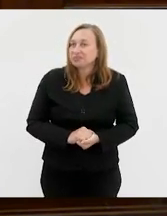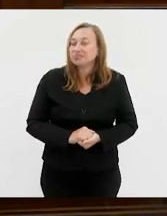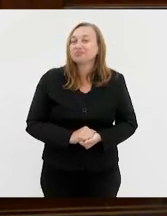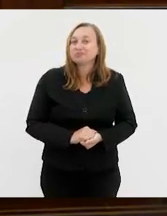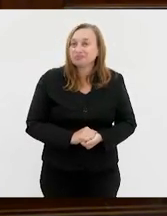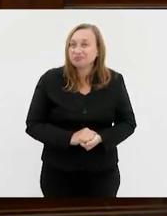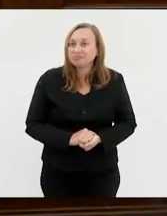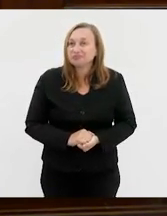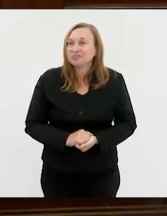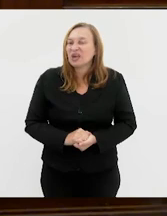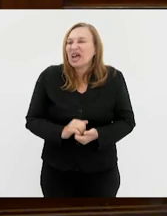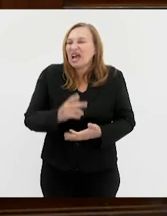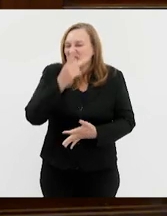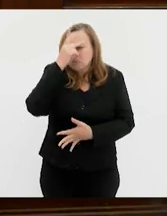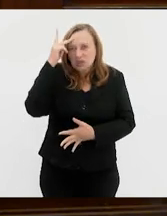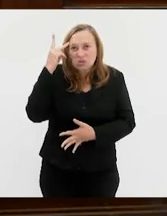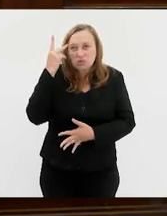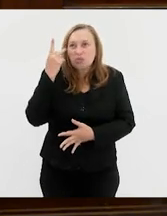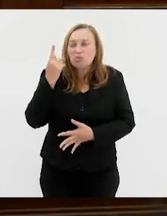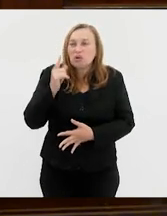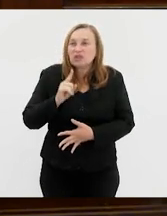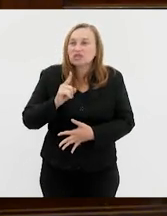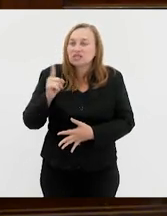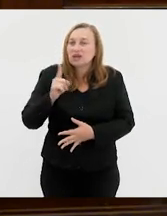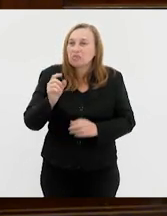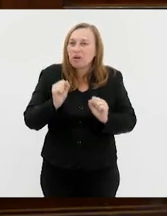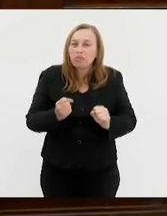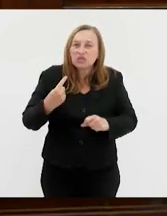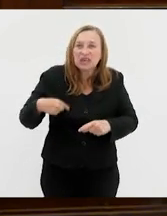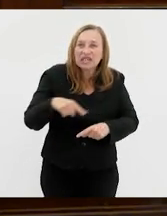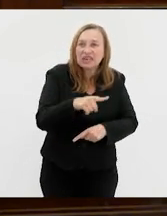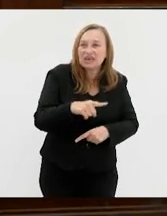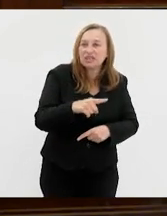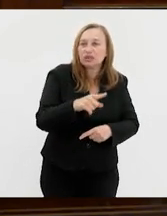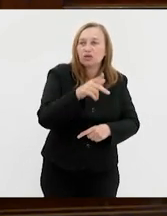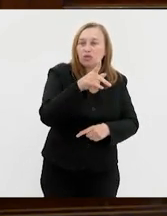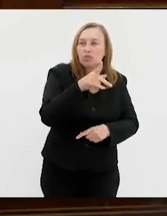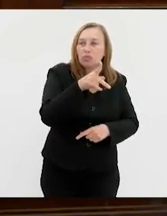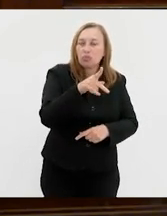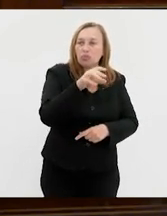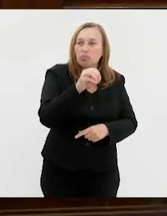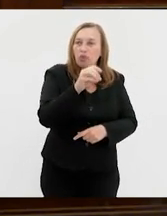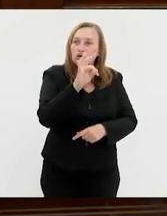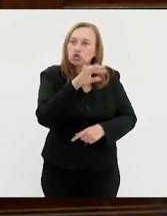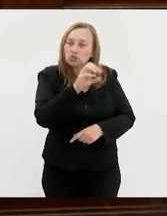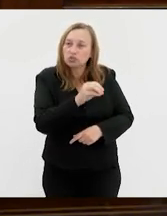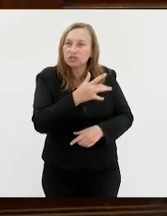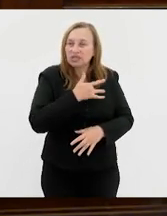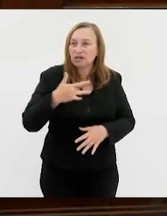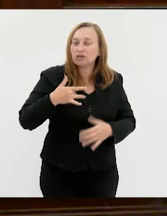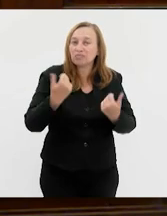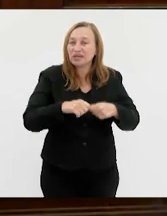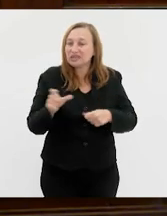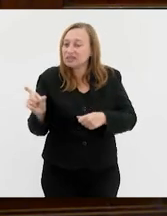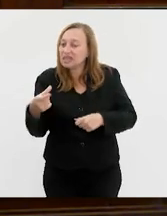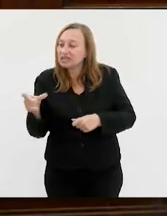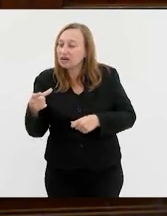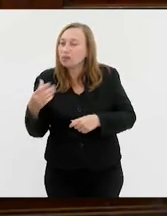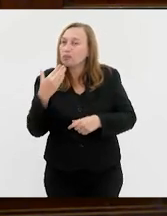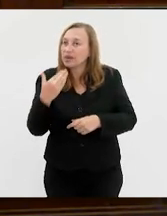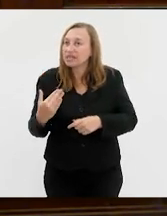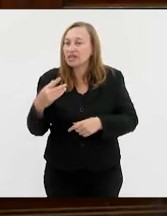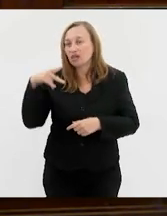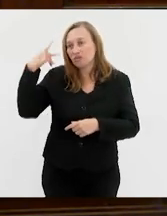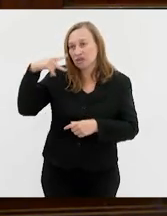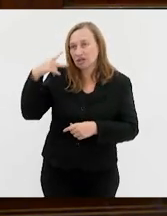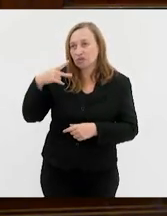as pessoas de lá, para poder ir no posto de saúde, tinha que pegar um cartãozinho com o vereador. Para